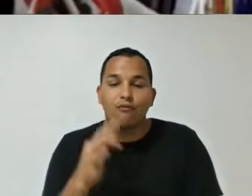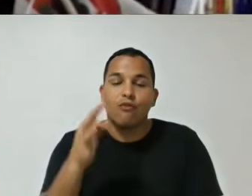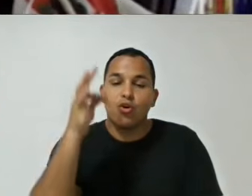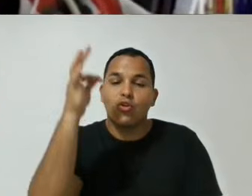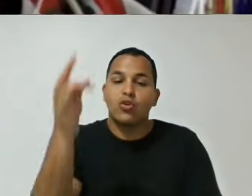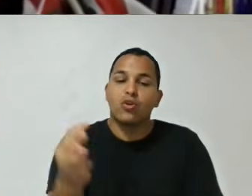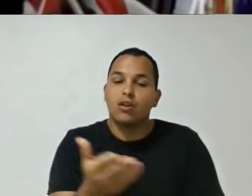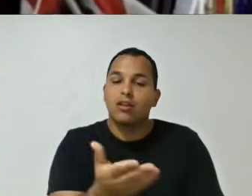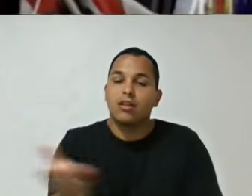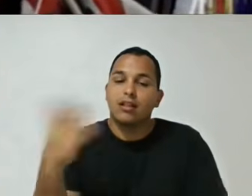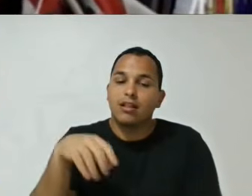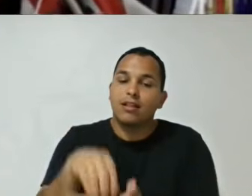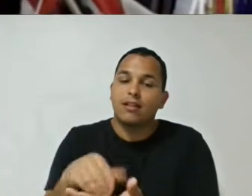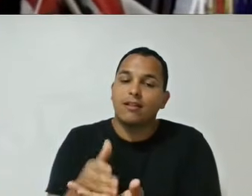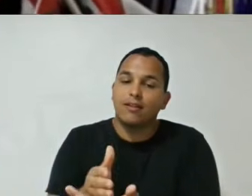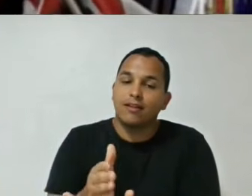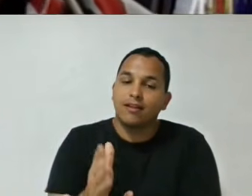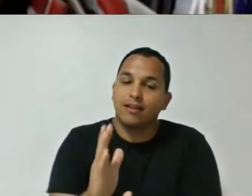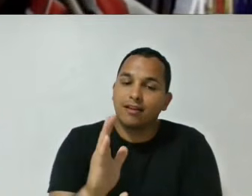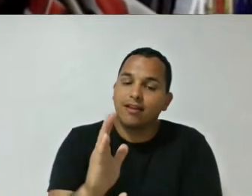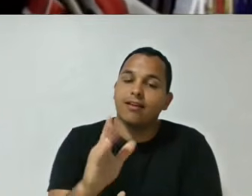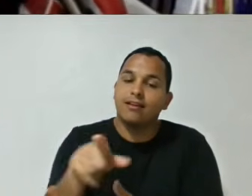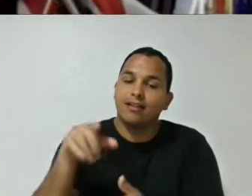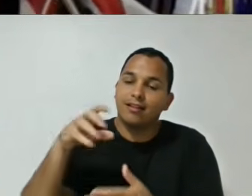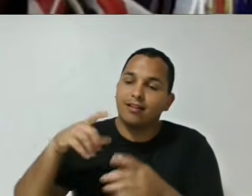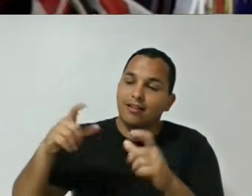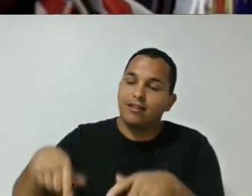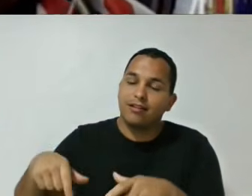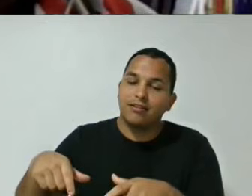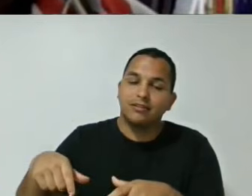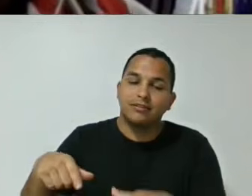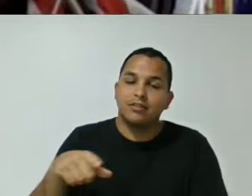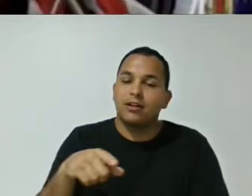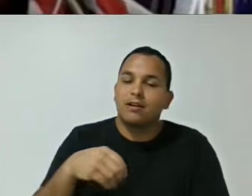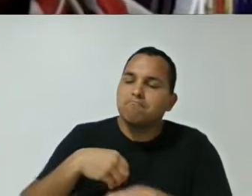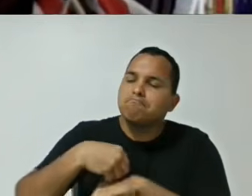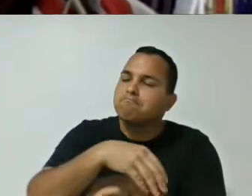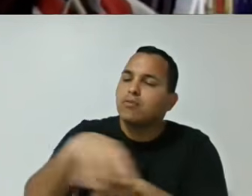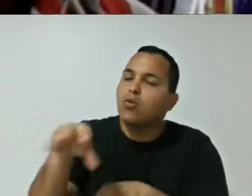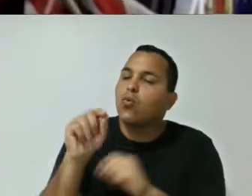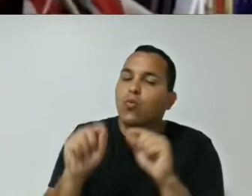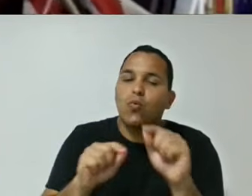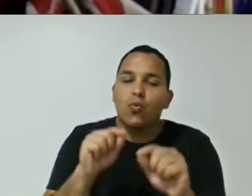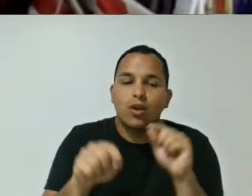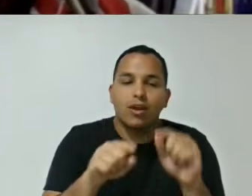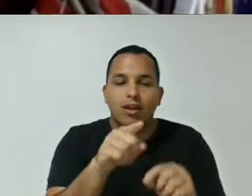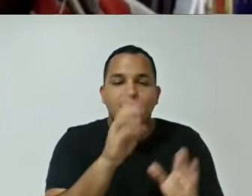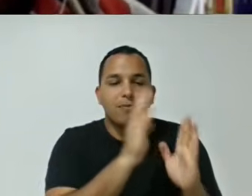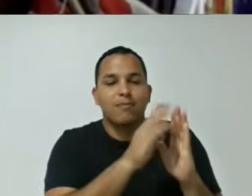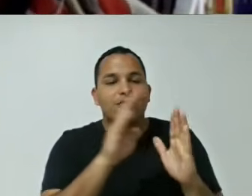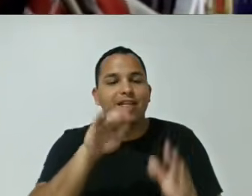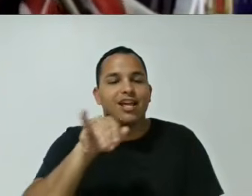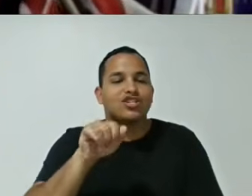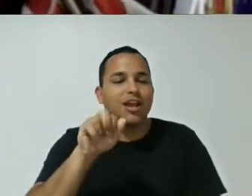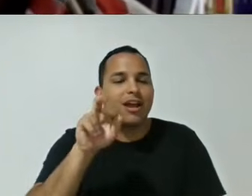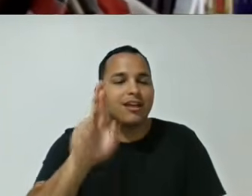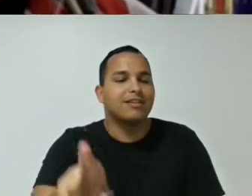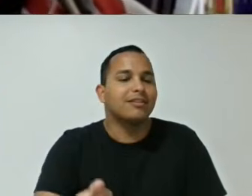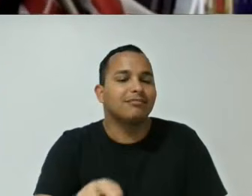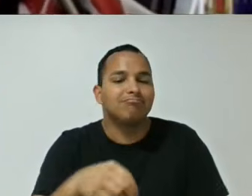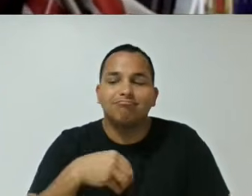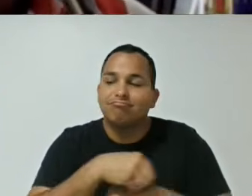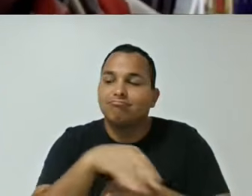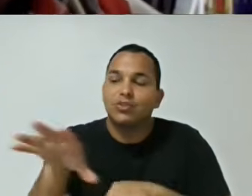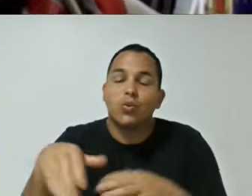futuros servidores que chegarão naquele espaço. Qual que seria a mensagem do bibliotecário Jair Barbosa? para os